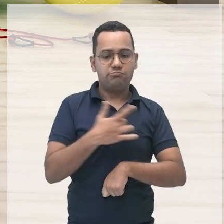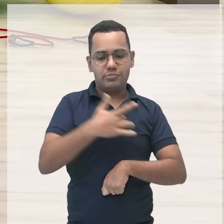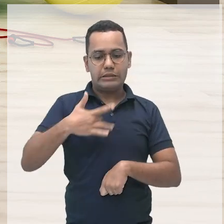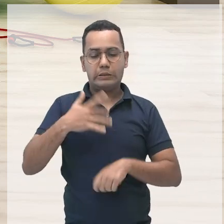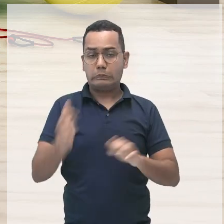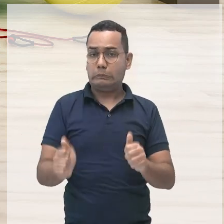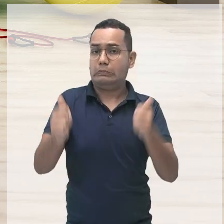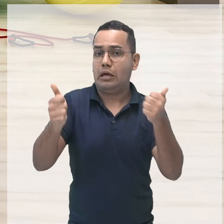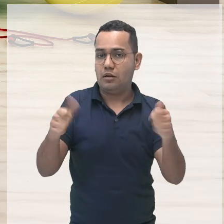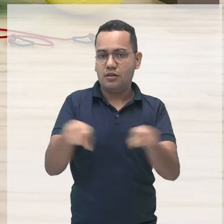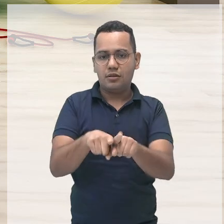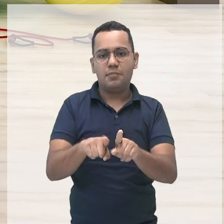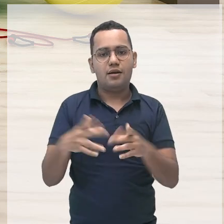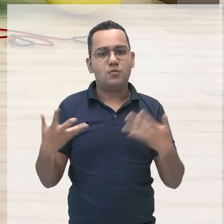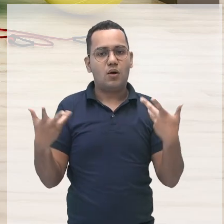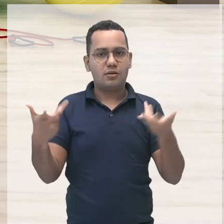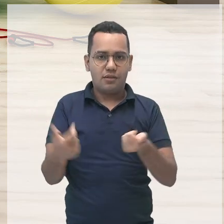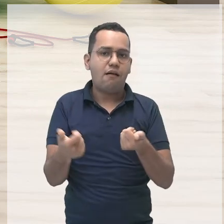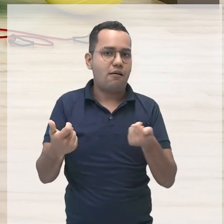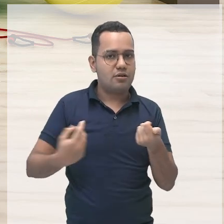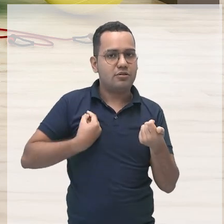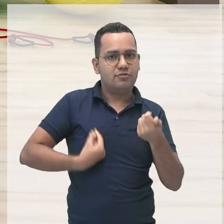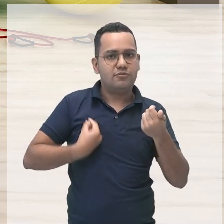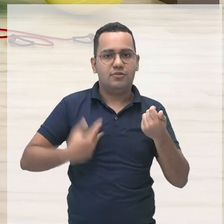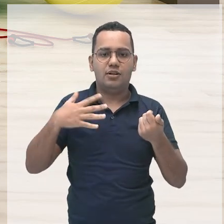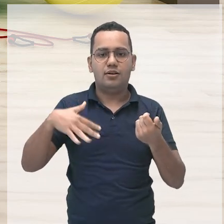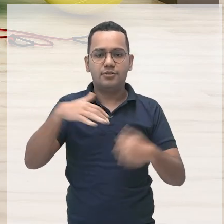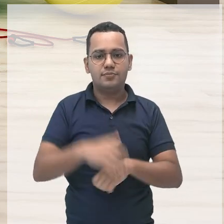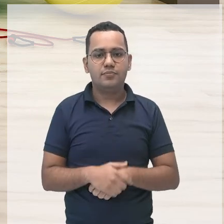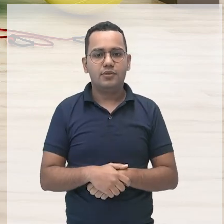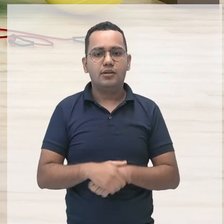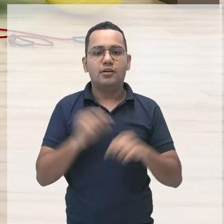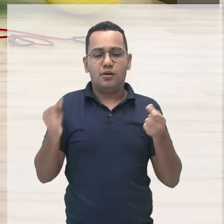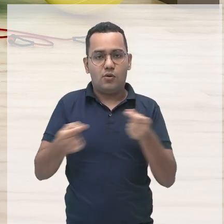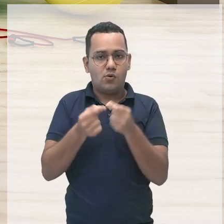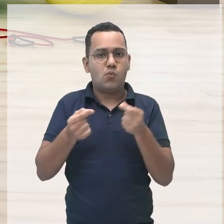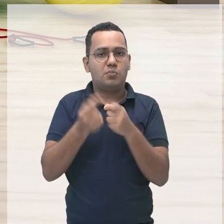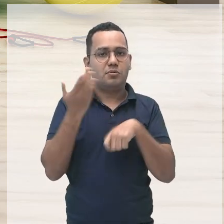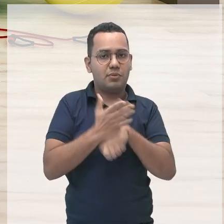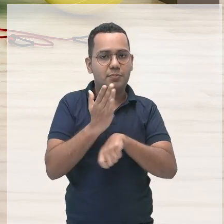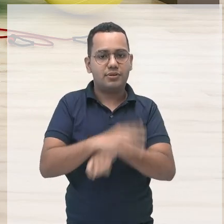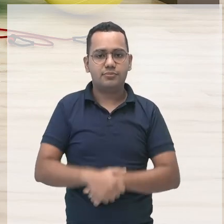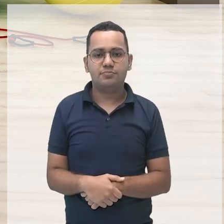físicas, né, que são requeridas dentro dessa sessão de treinamento.